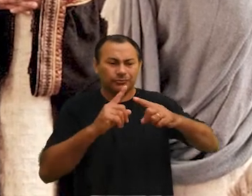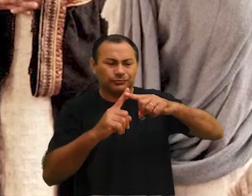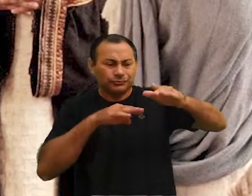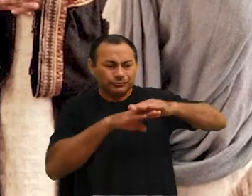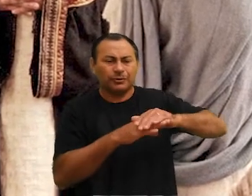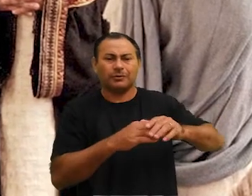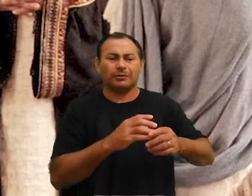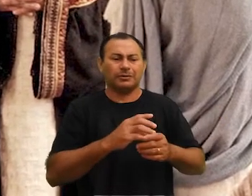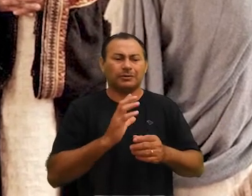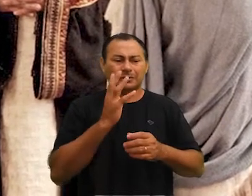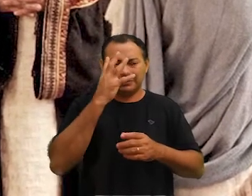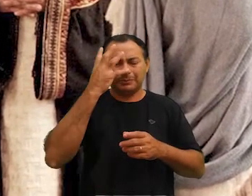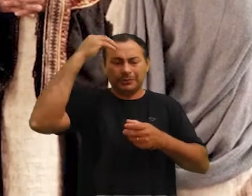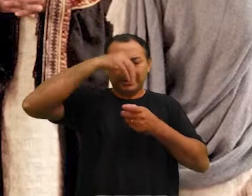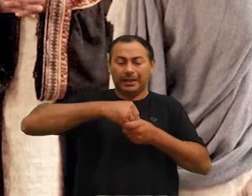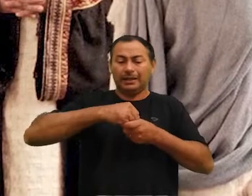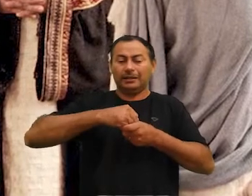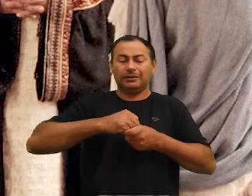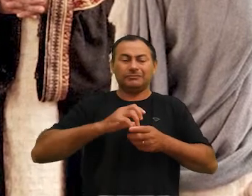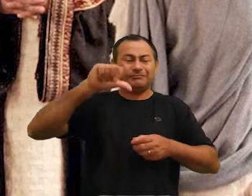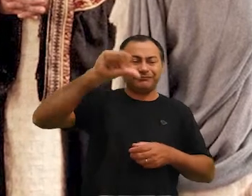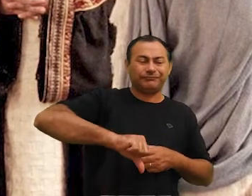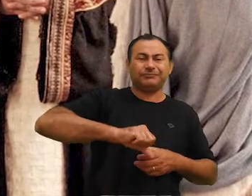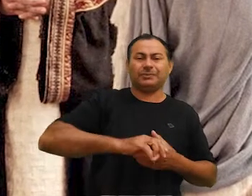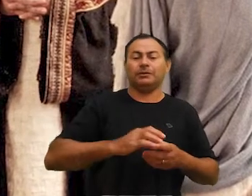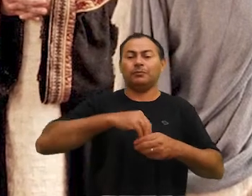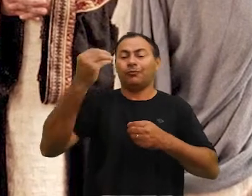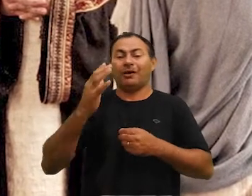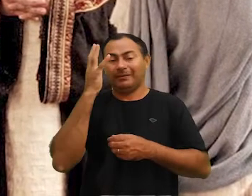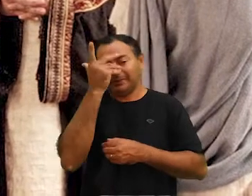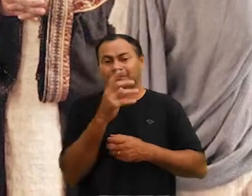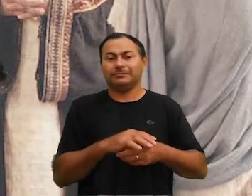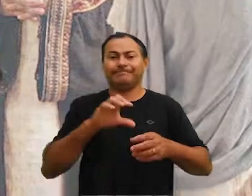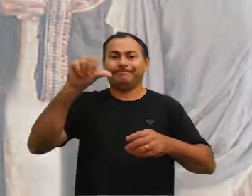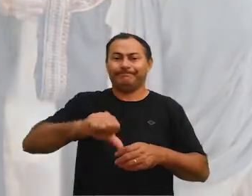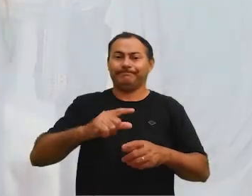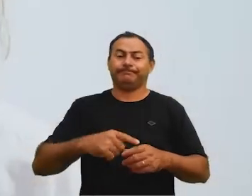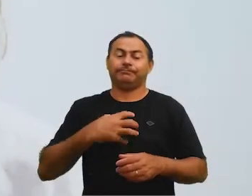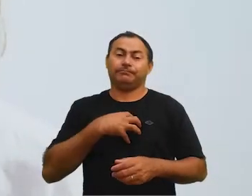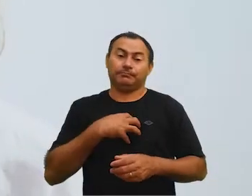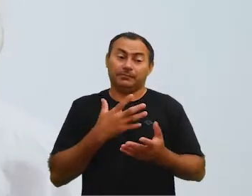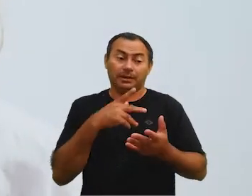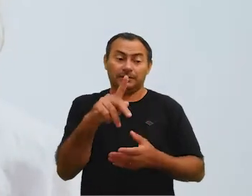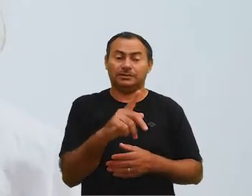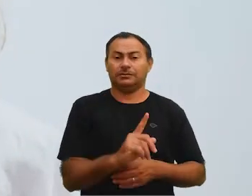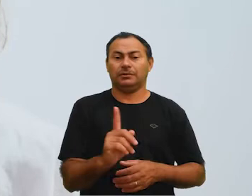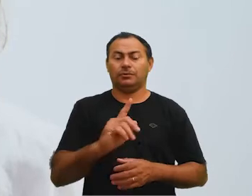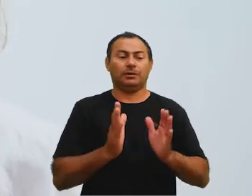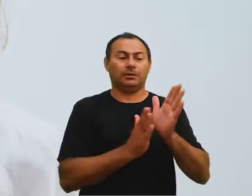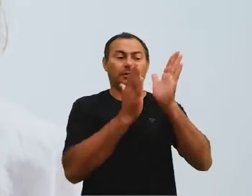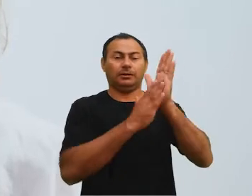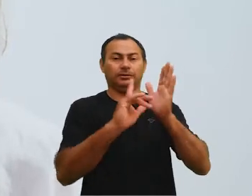caiados, bonitos por fora, mas por dentro, cheios de ossos e de todo tipo de imundície. Decididamente, isso não era